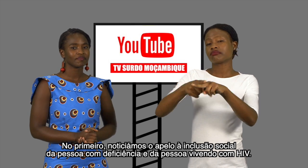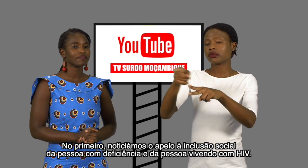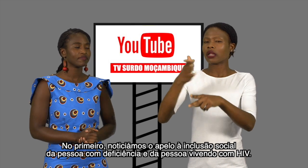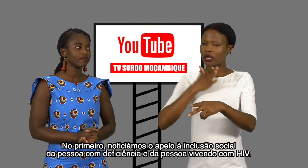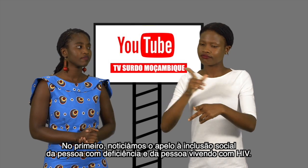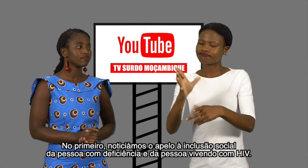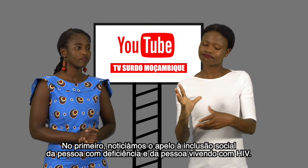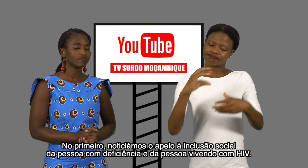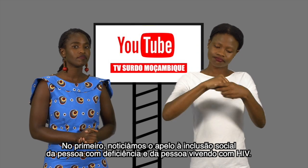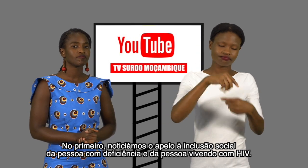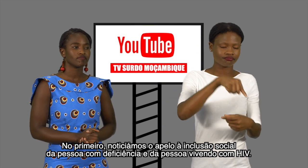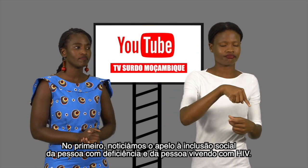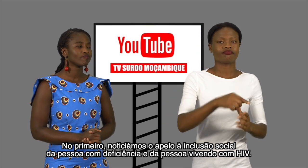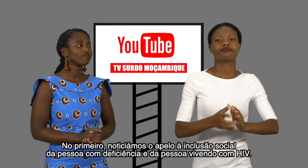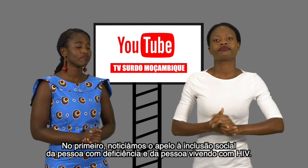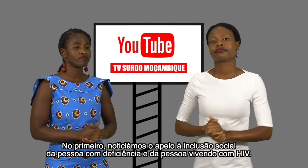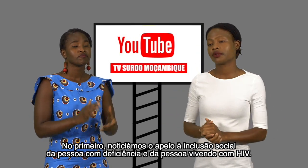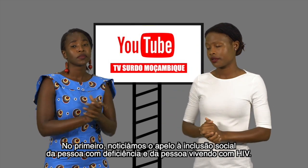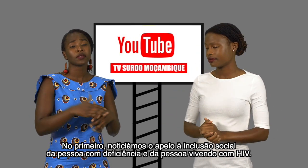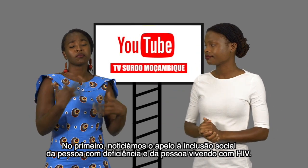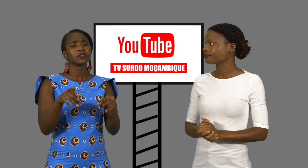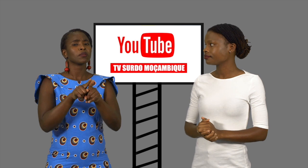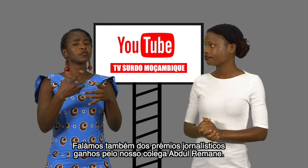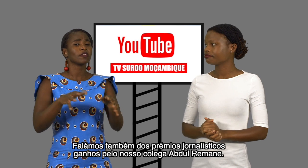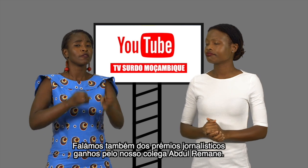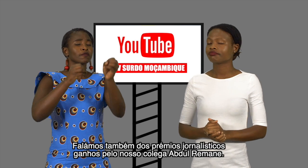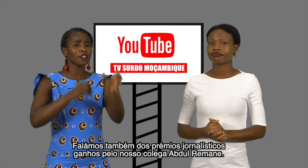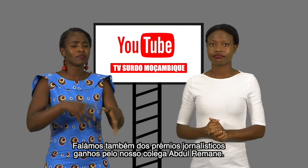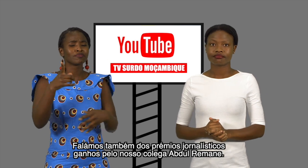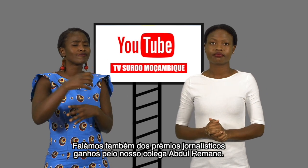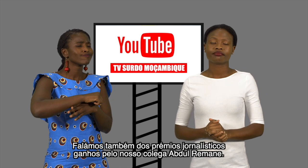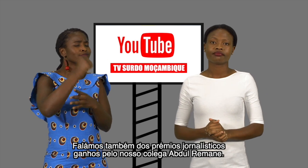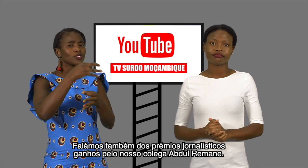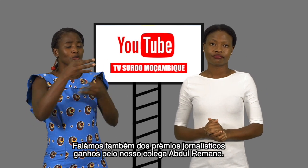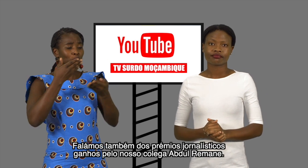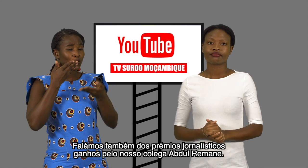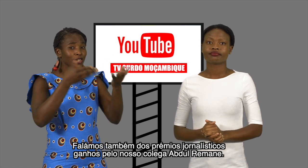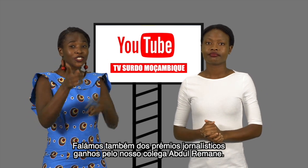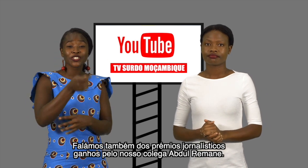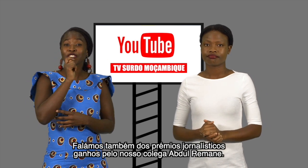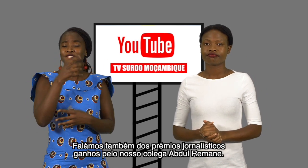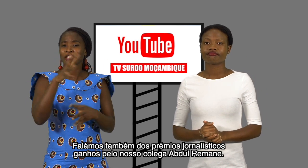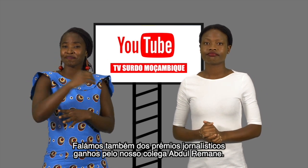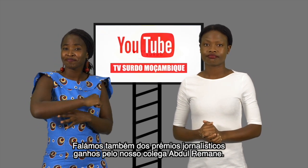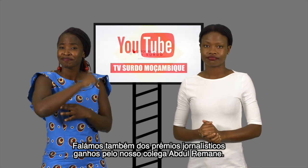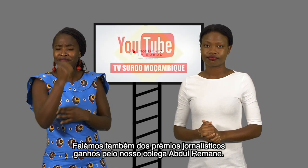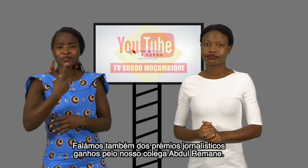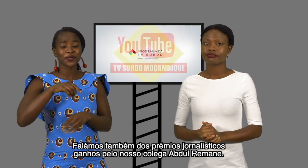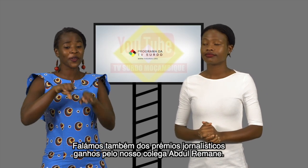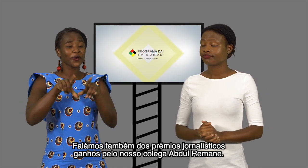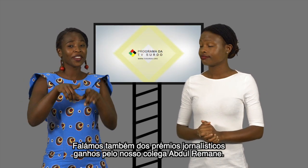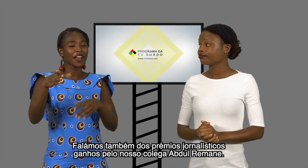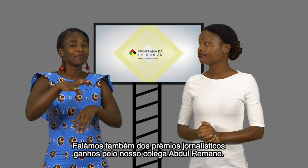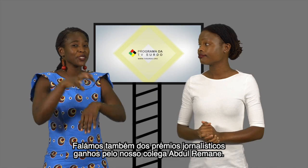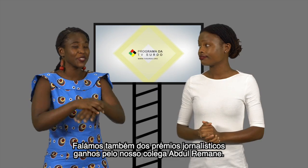da pessoa com deficiência e da pessoa vivendo com HIV. Falamos também dos prêmios jornalísticos ganhos